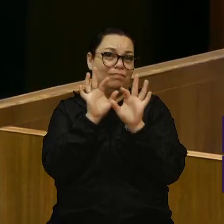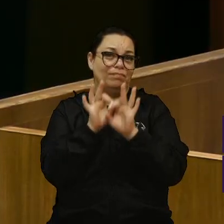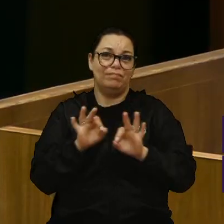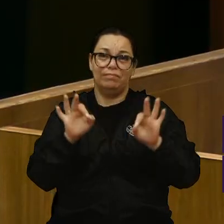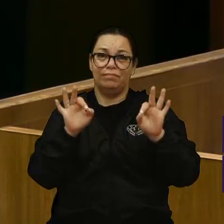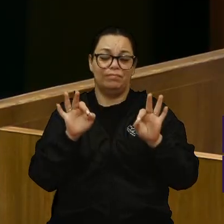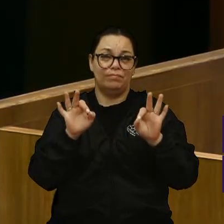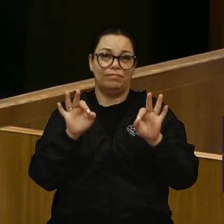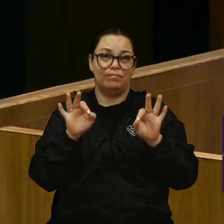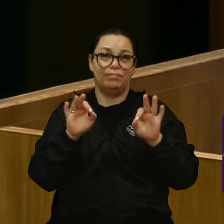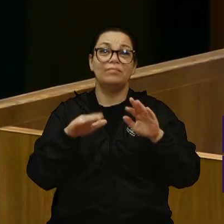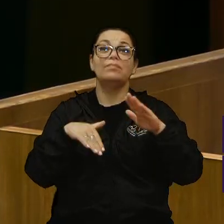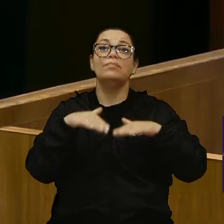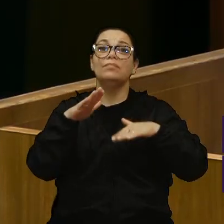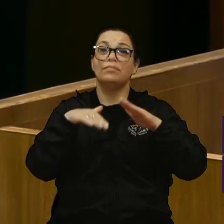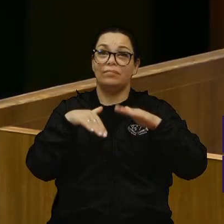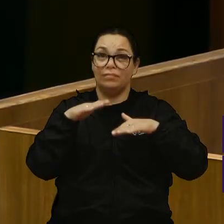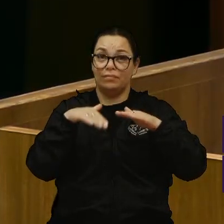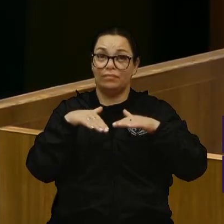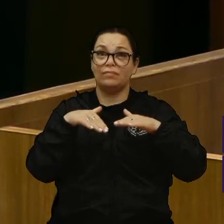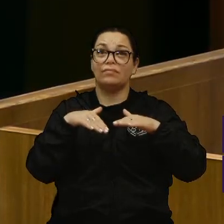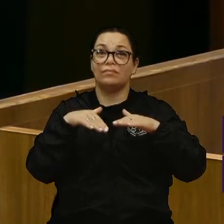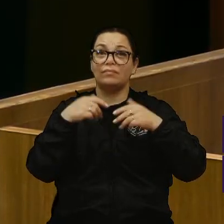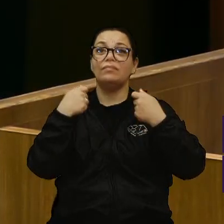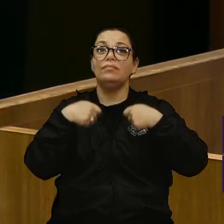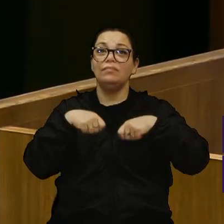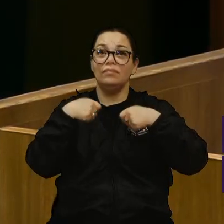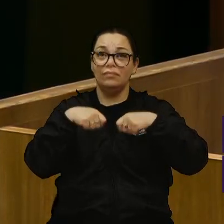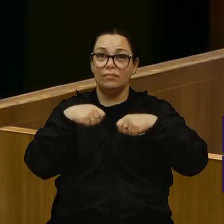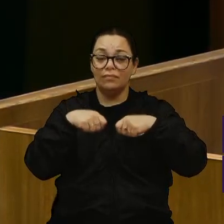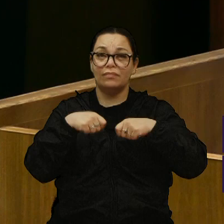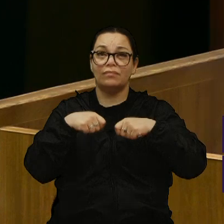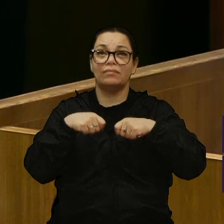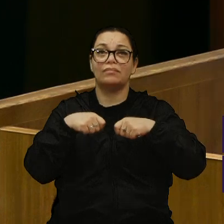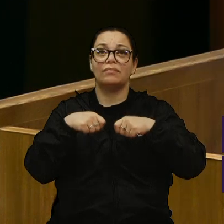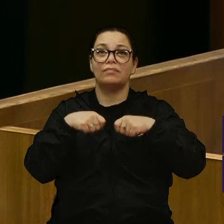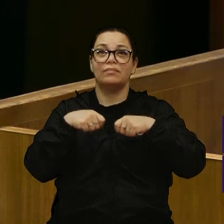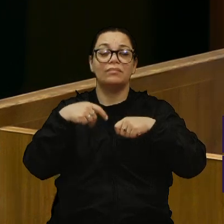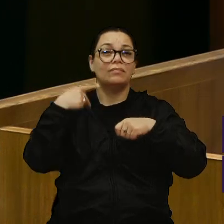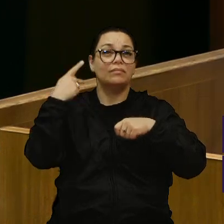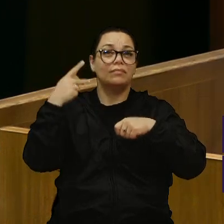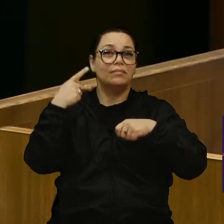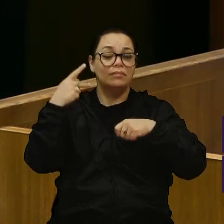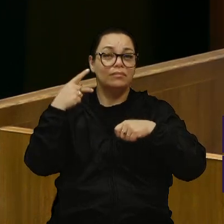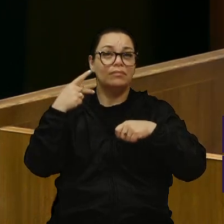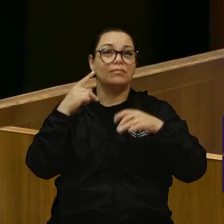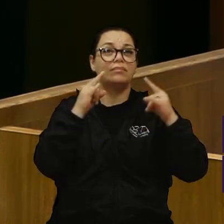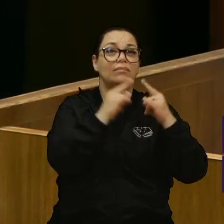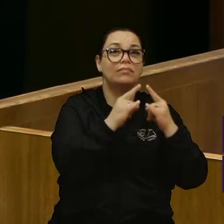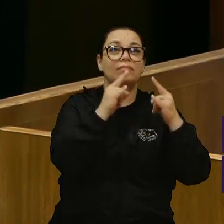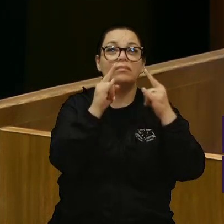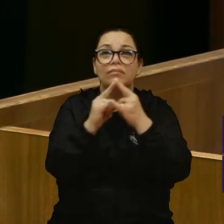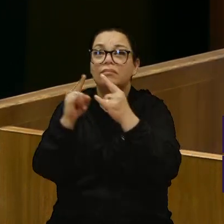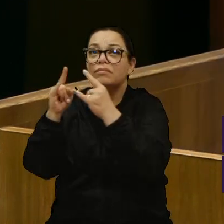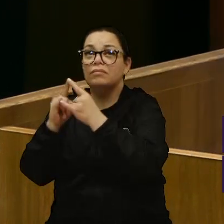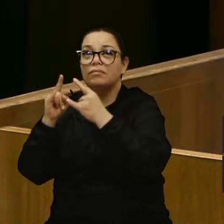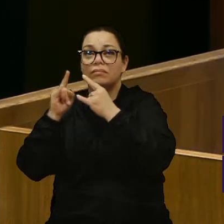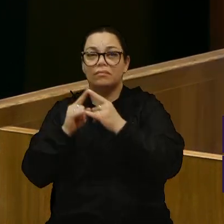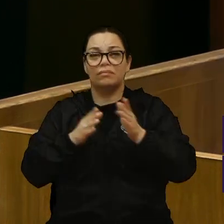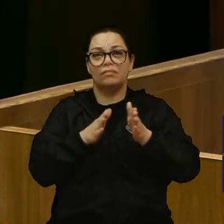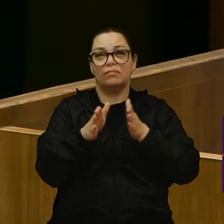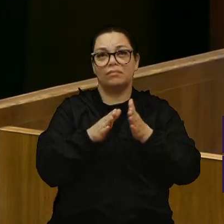simples. Por vezes, elas precisam percorrer inúmeras instituições para poder acessar os seus